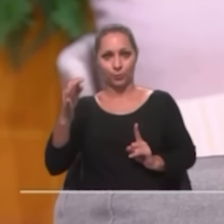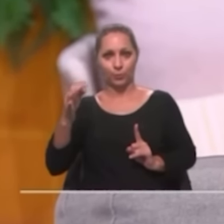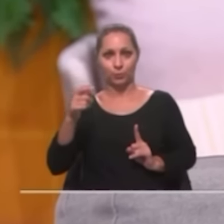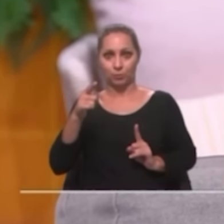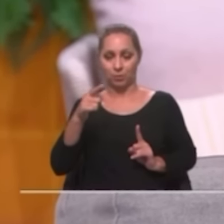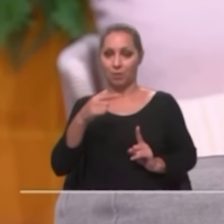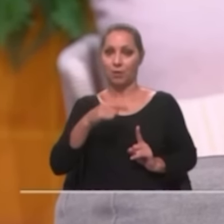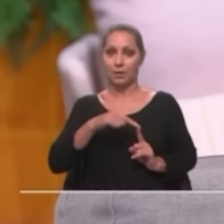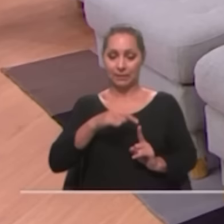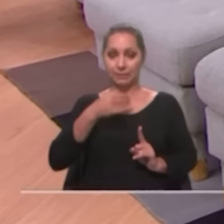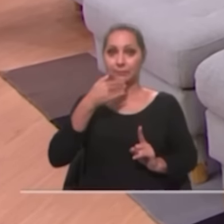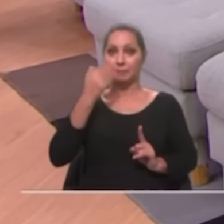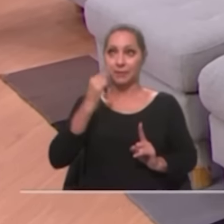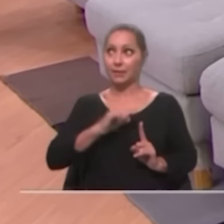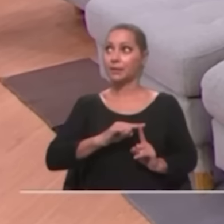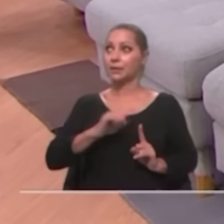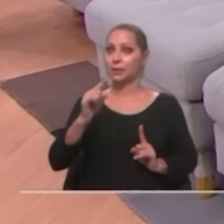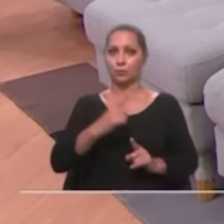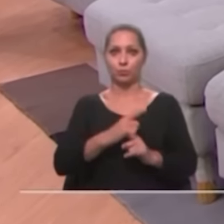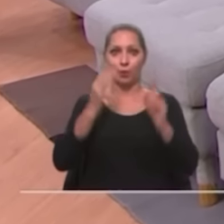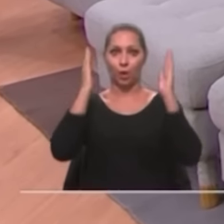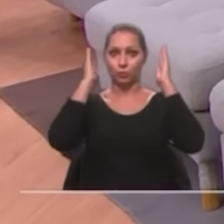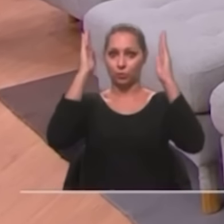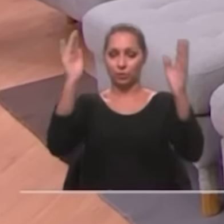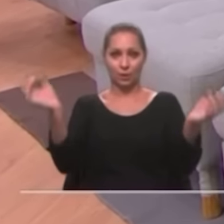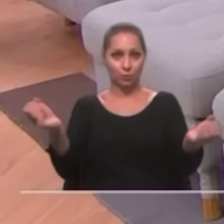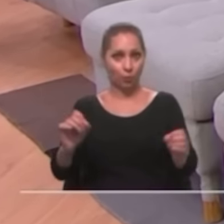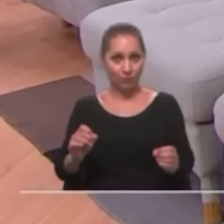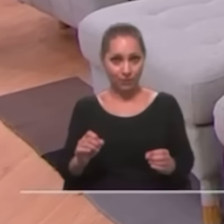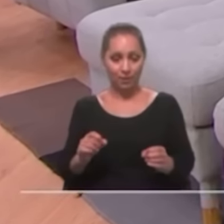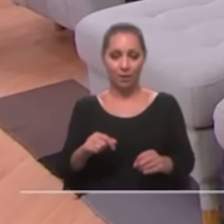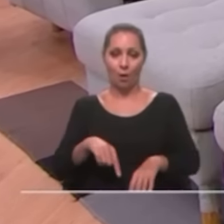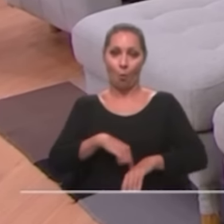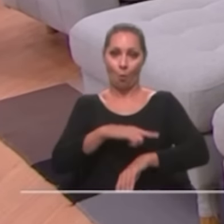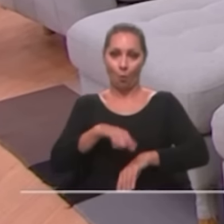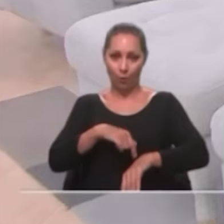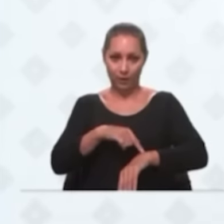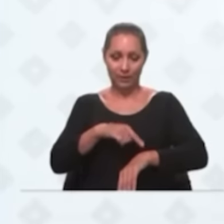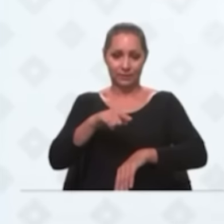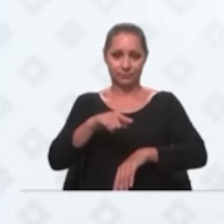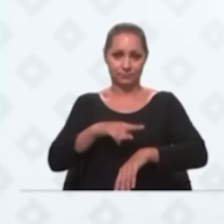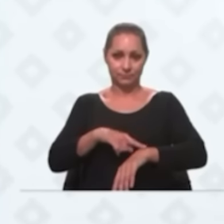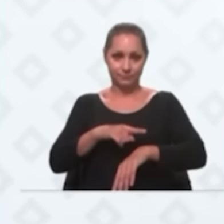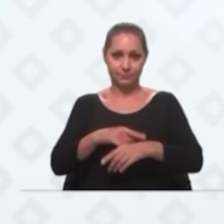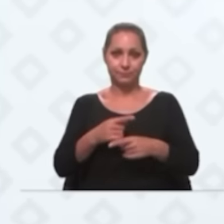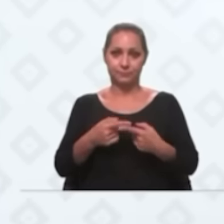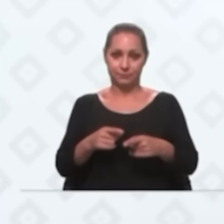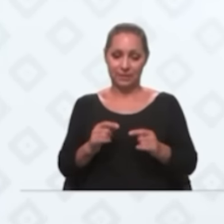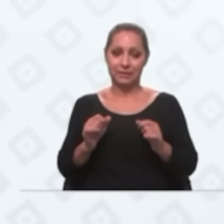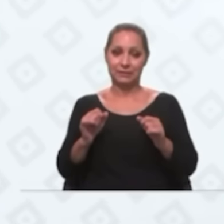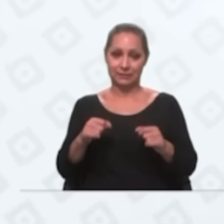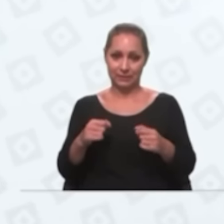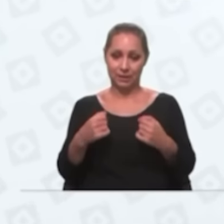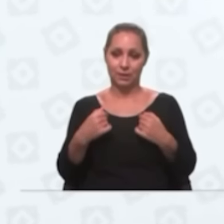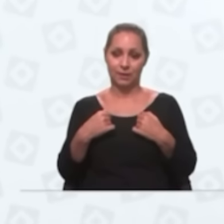Fizemos muitas vezes, eu e ele fizemos diferentes, isso. E, portanto, eram outras vidas, eu eram e outras ele, lutas. Era, eu e